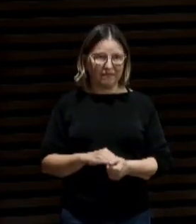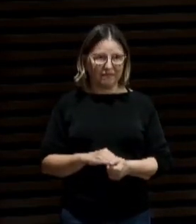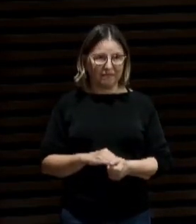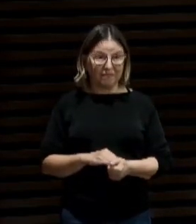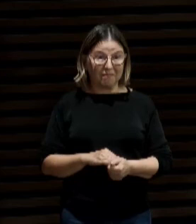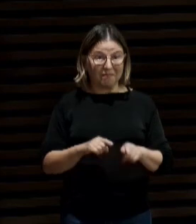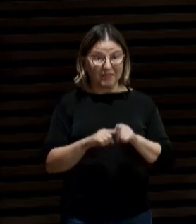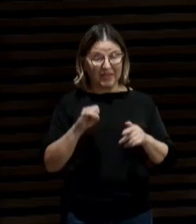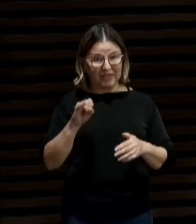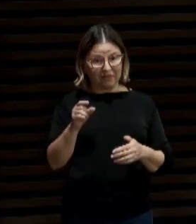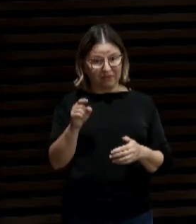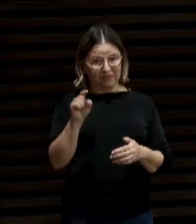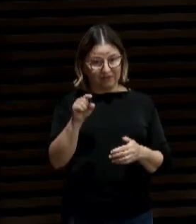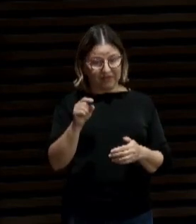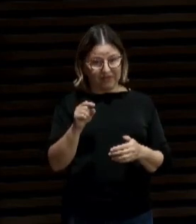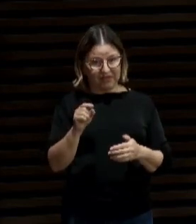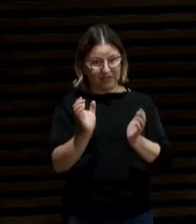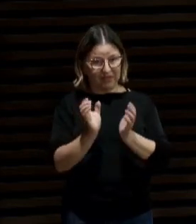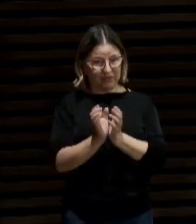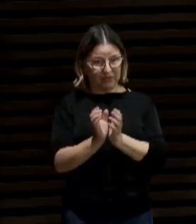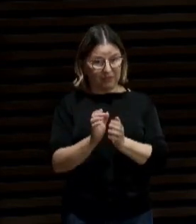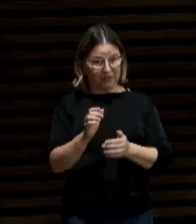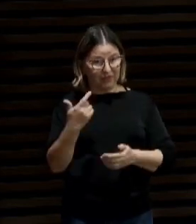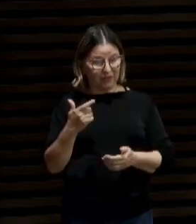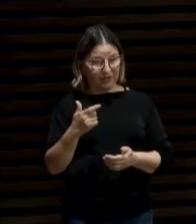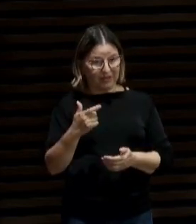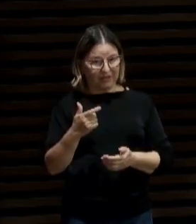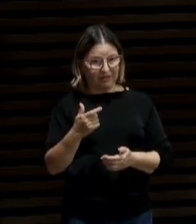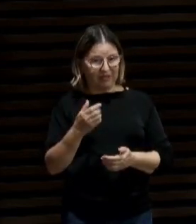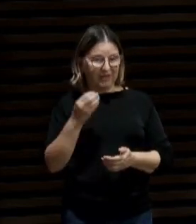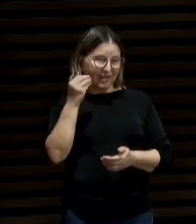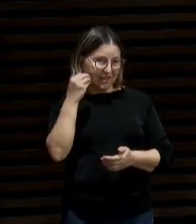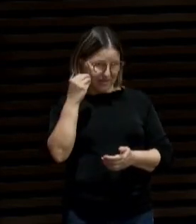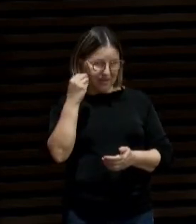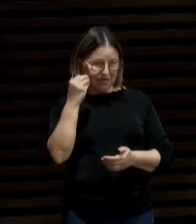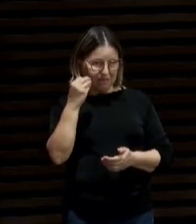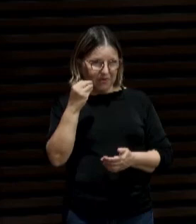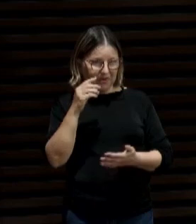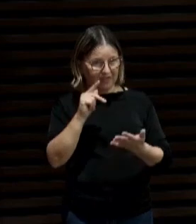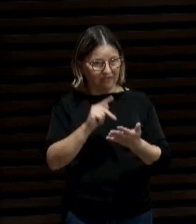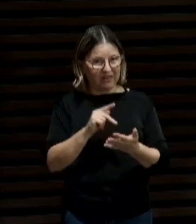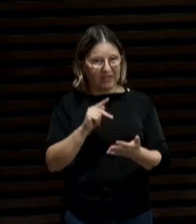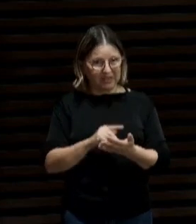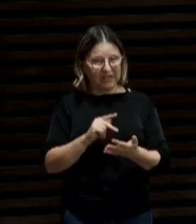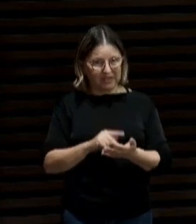Agora, se você é do outro grupo, que ainda não teve uma experiência genuína de novo nascimento, meus amados, aí é pior.